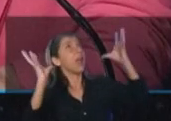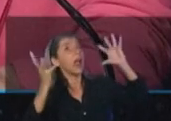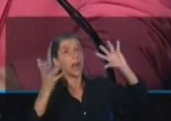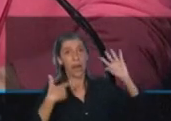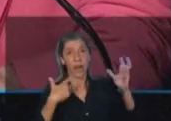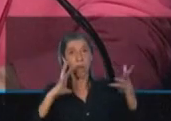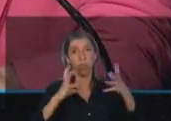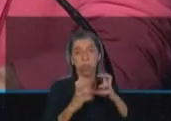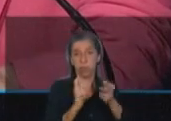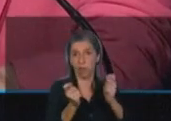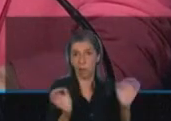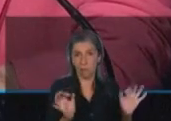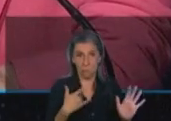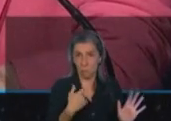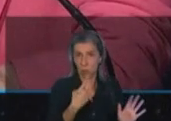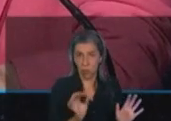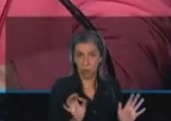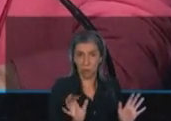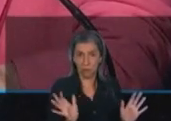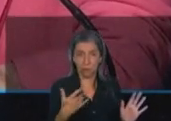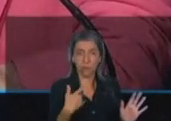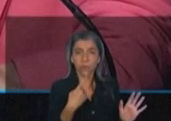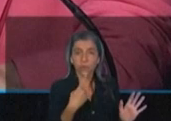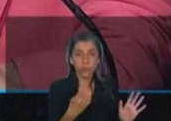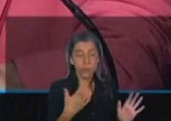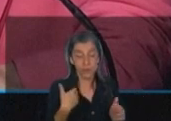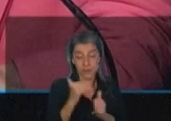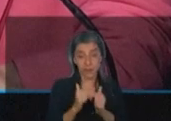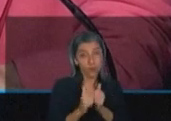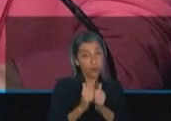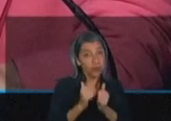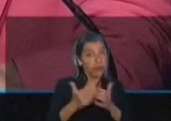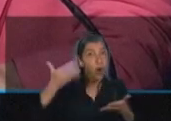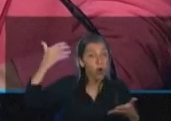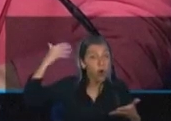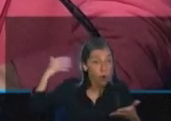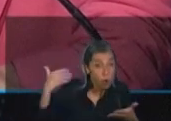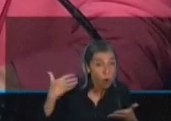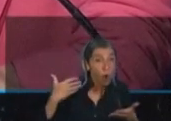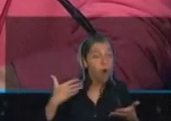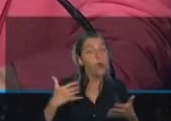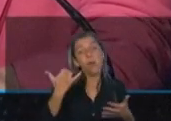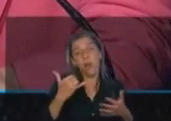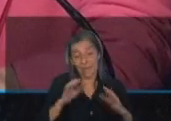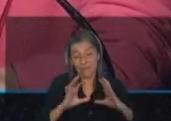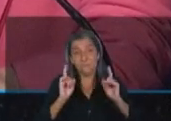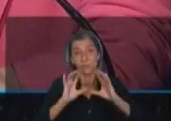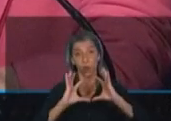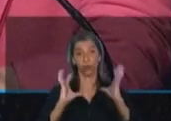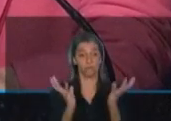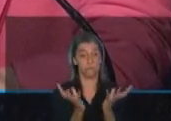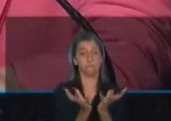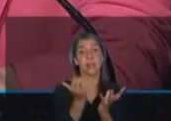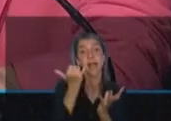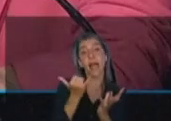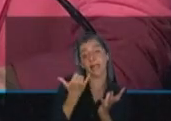sem filhos passou a ganhar Fama em programas televisivos no ano de 2015 durante acaloradas discussões sobre a situação econômica